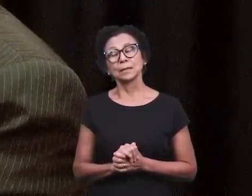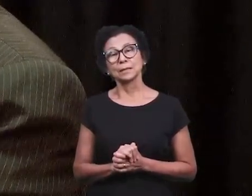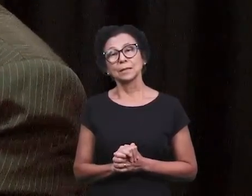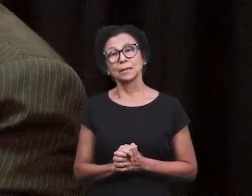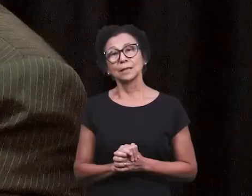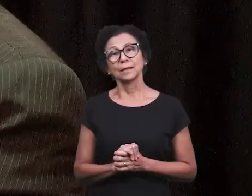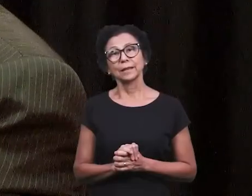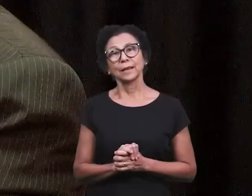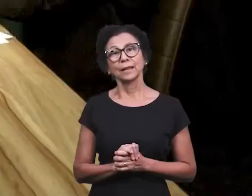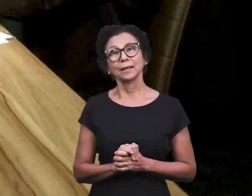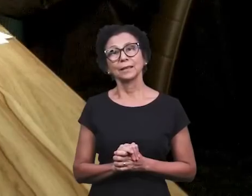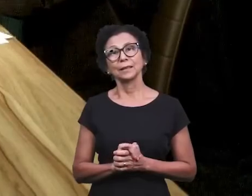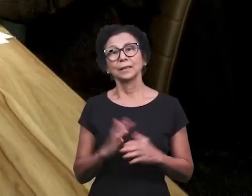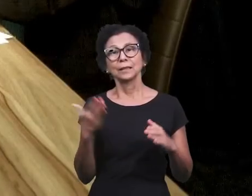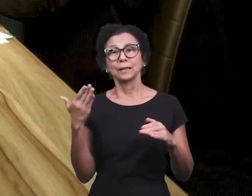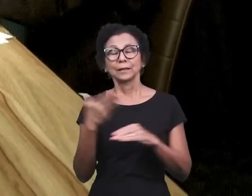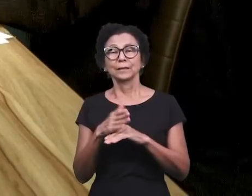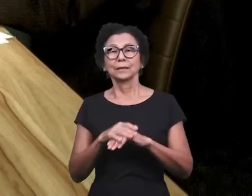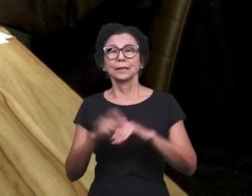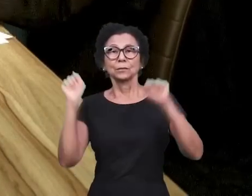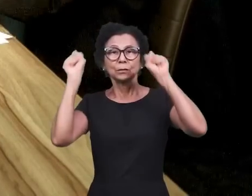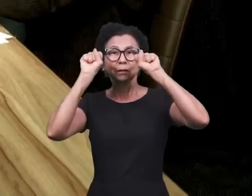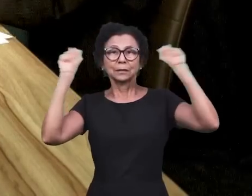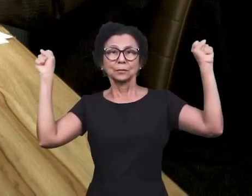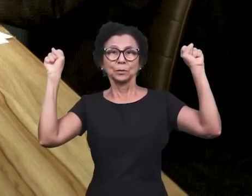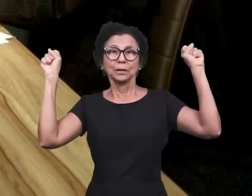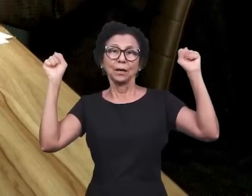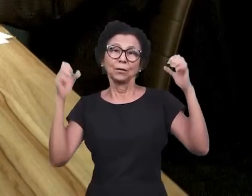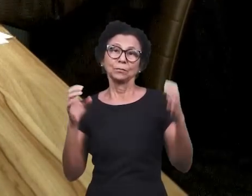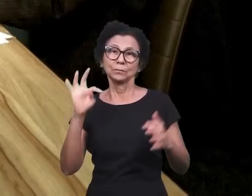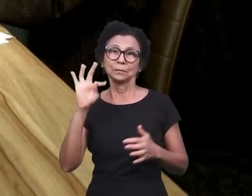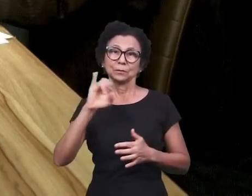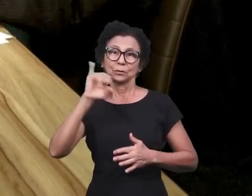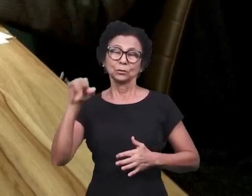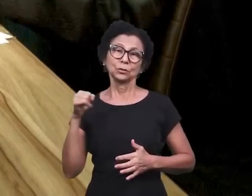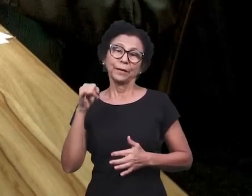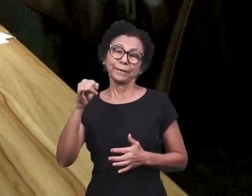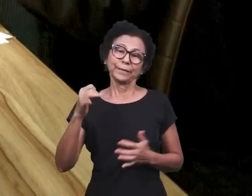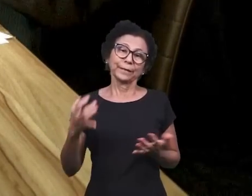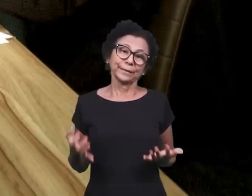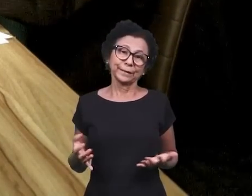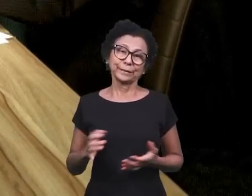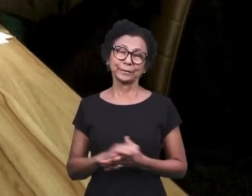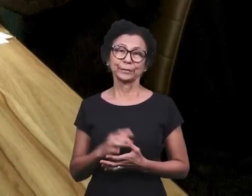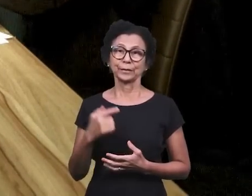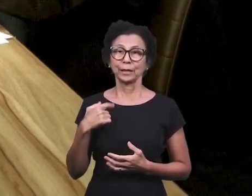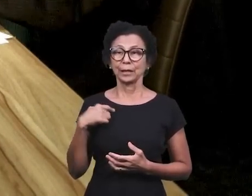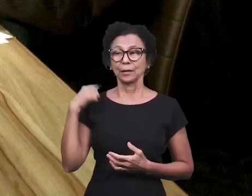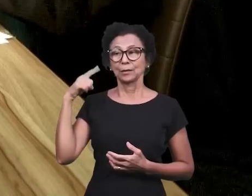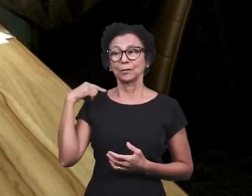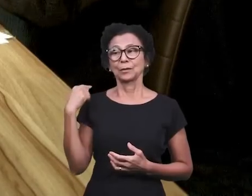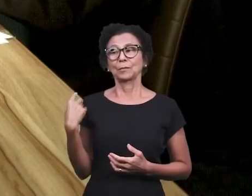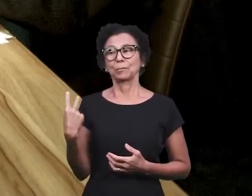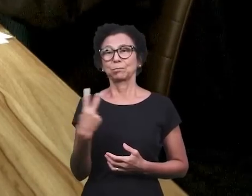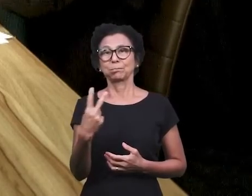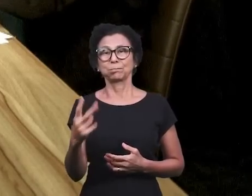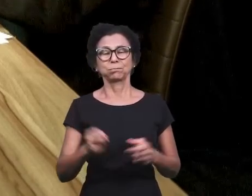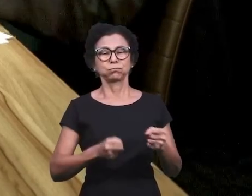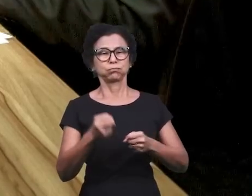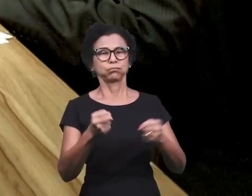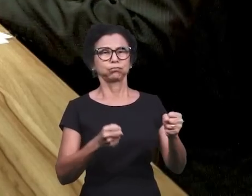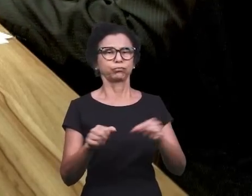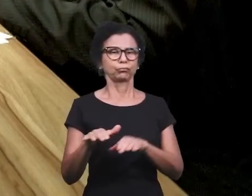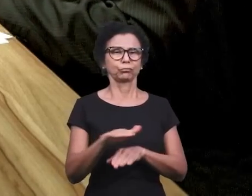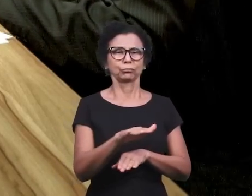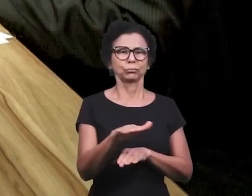trata dessas autoridades. Que tem essa autoridade, que é um tribunal superior, que é o STJ. Uhum. Então lá fomos nós, né? Pega o carro dele, corremos, fomos lá